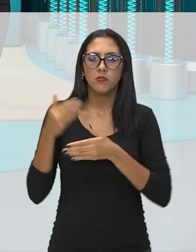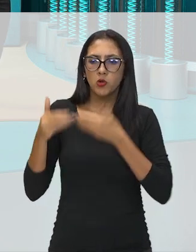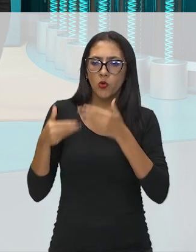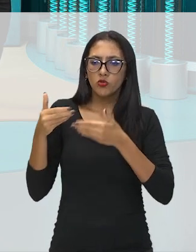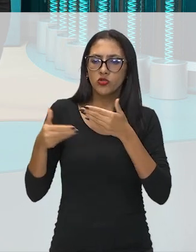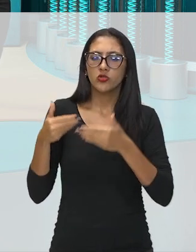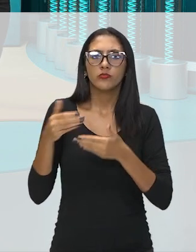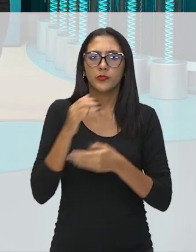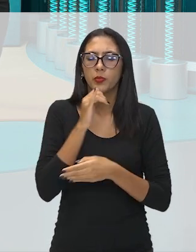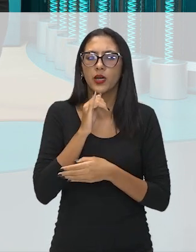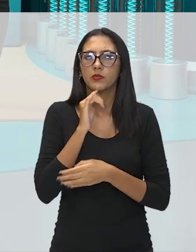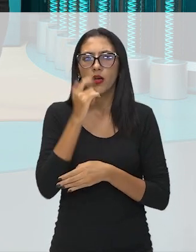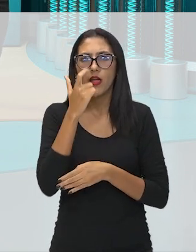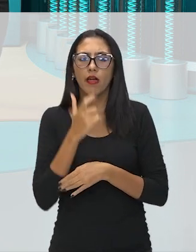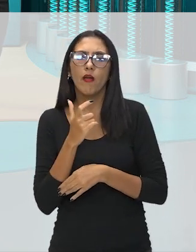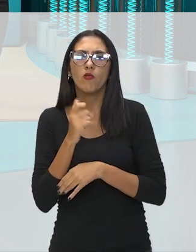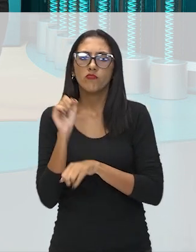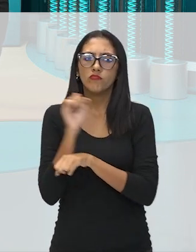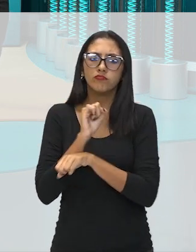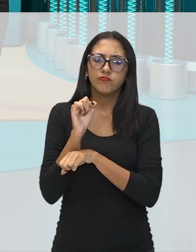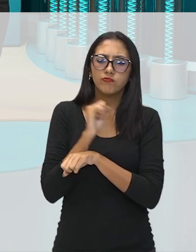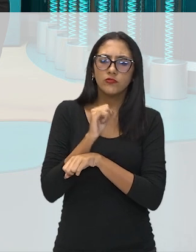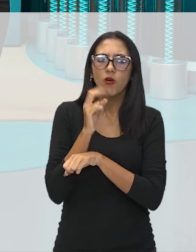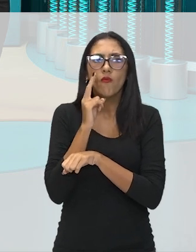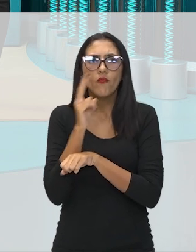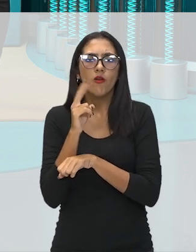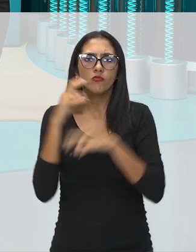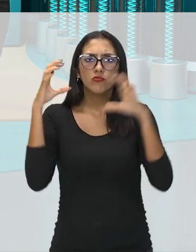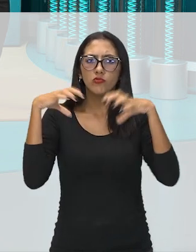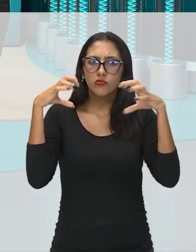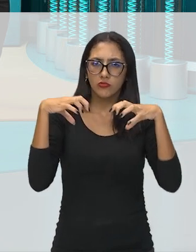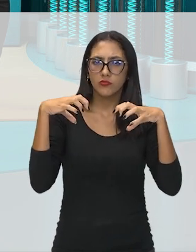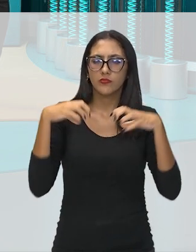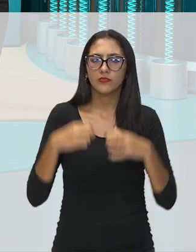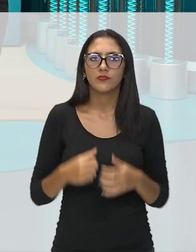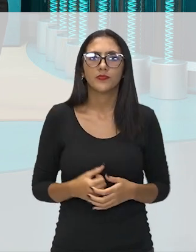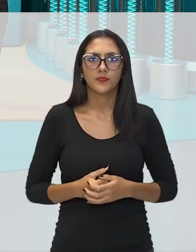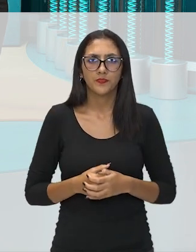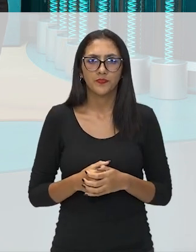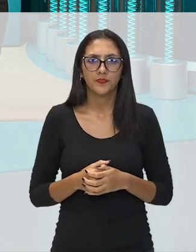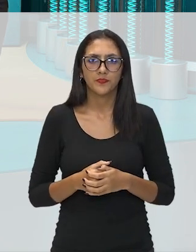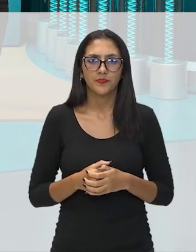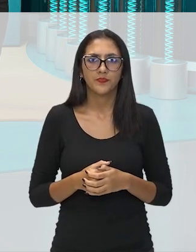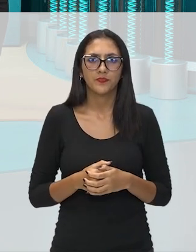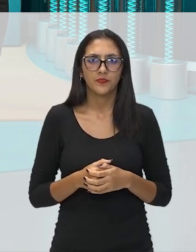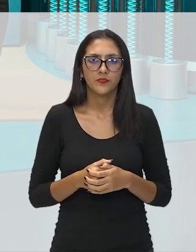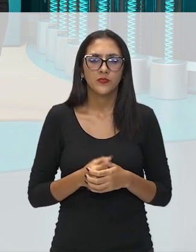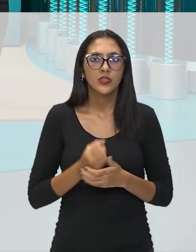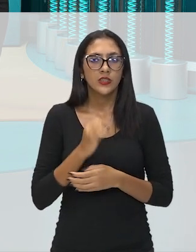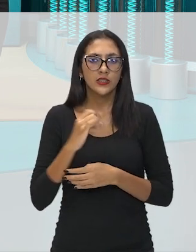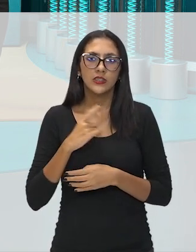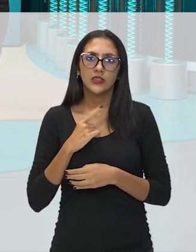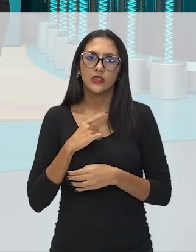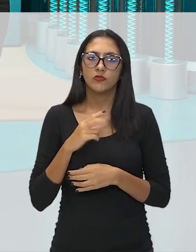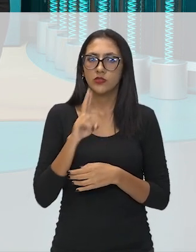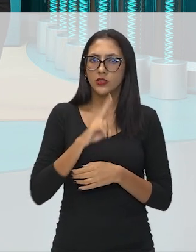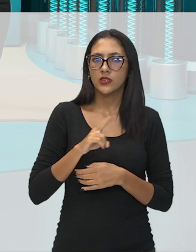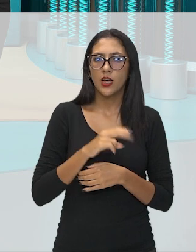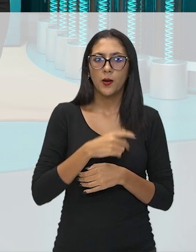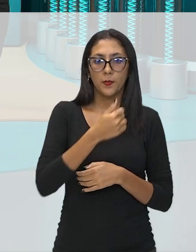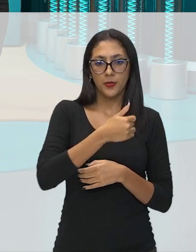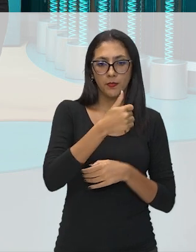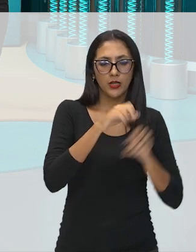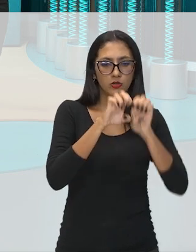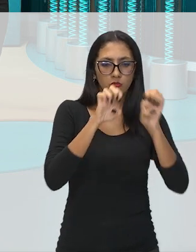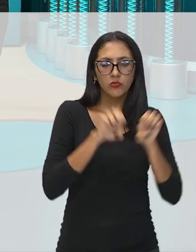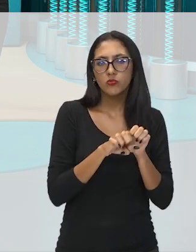chover, certo? A próxima ação vai ser no simple past. Então, quando eu estou utilizando essas duas estruturas, eu tenho que